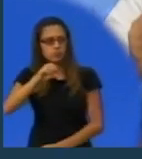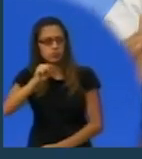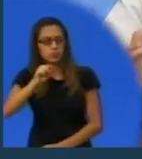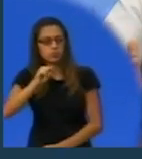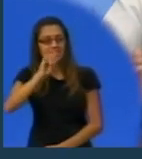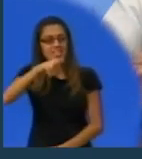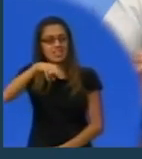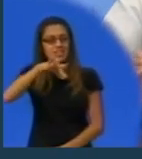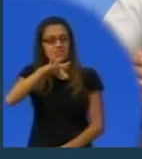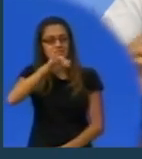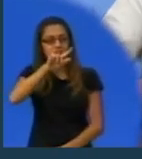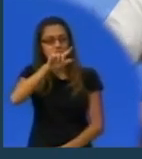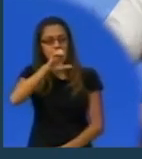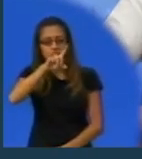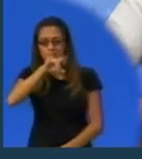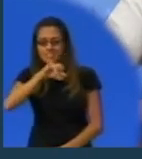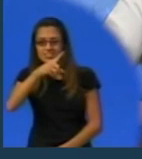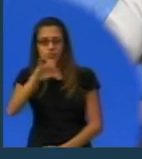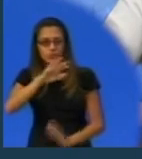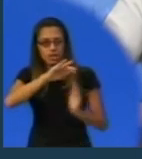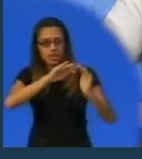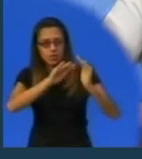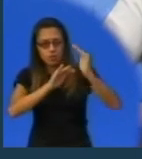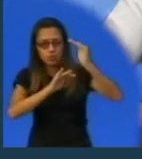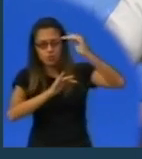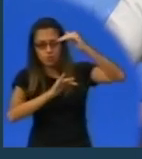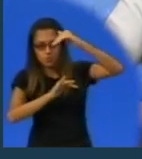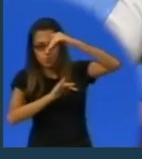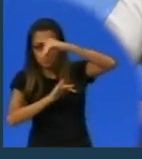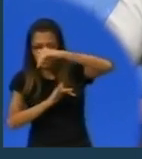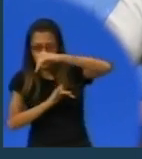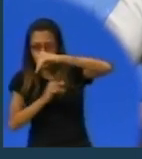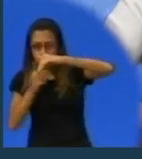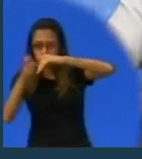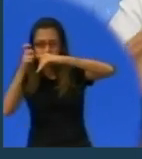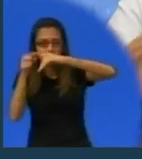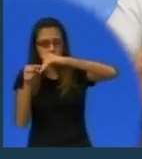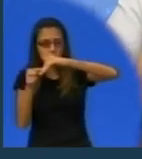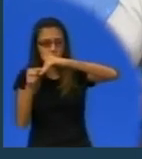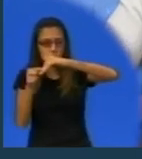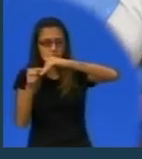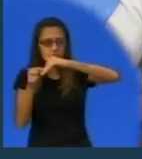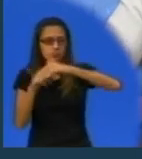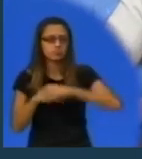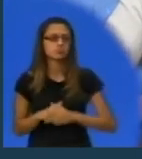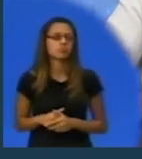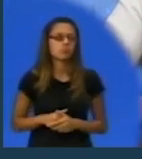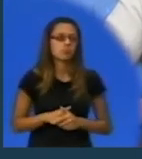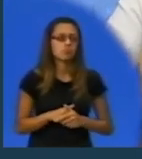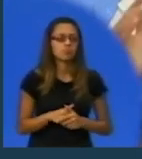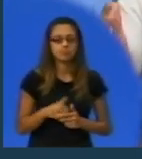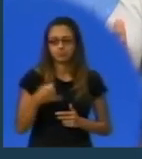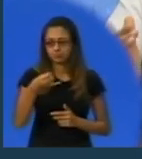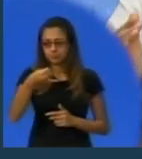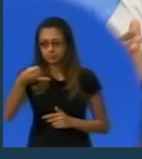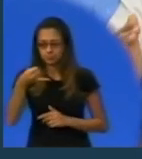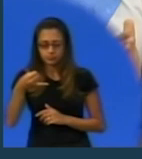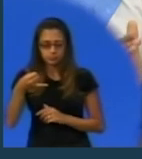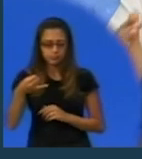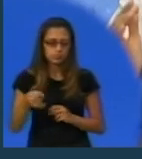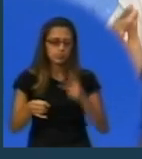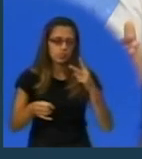aqueles decaimentos. Então você identifica o ponto 1 de inflexão, ou o ponto mais para o negativo, e o